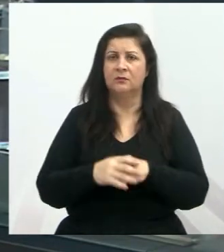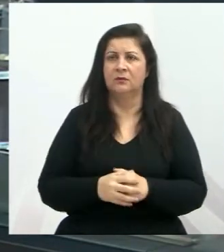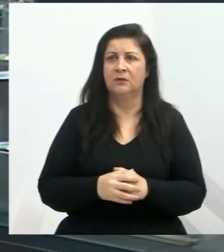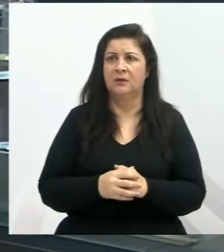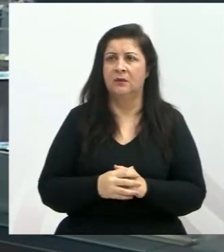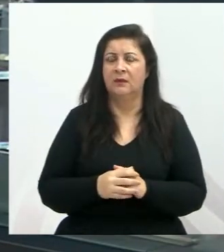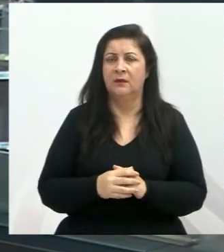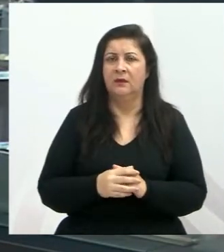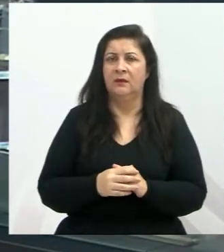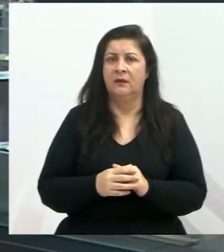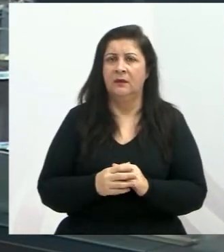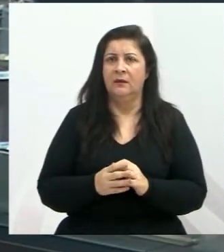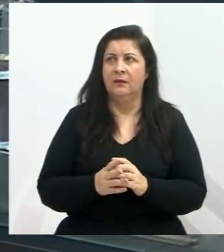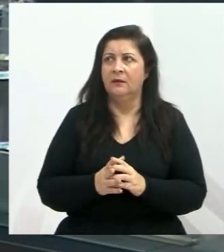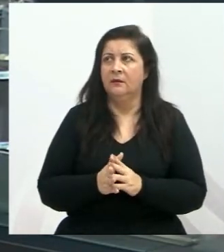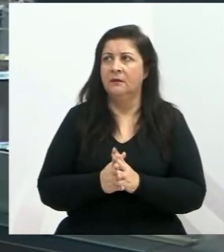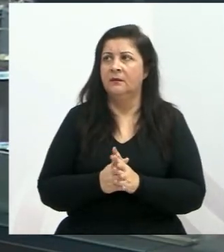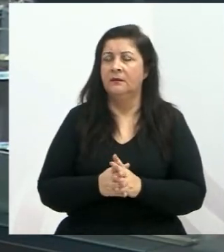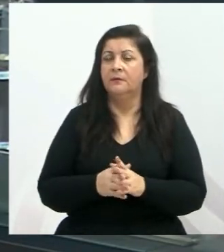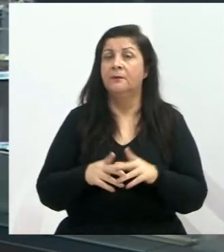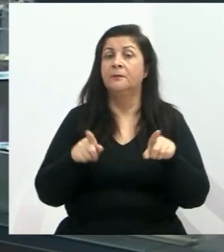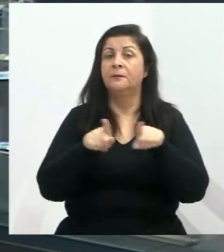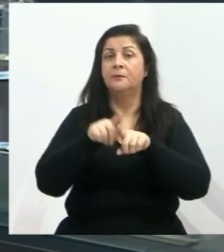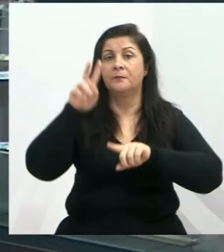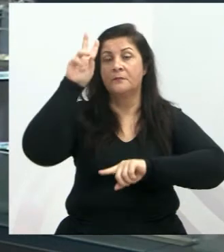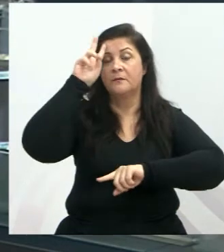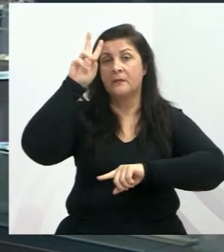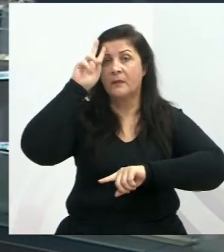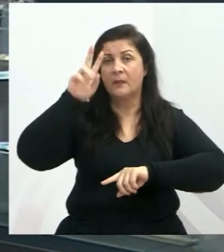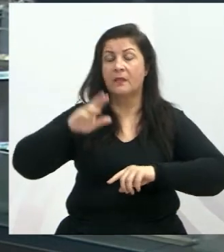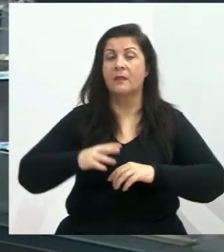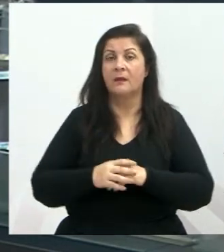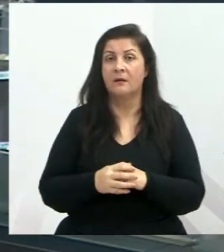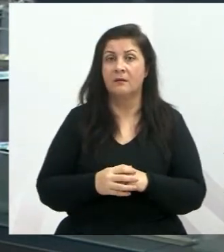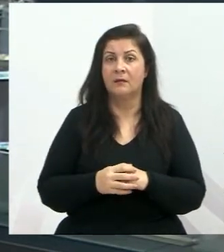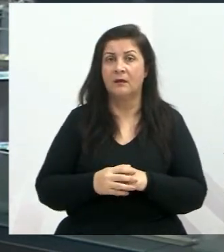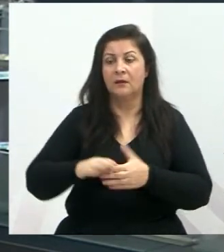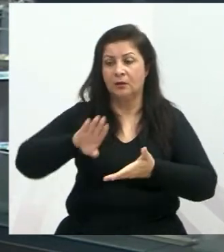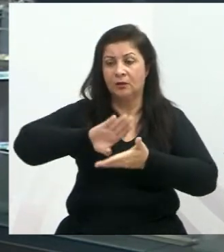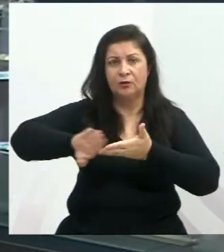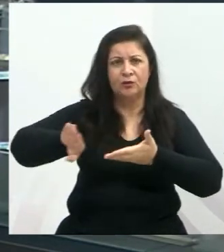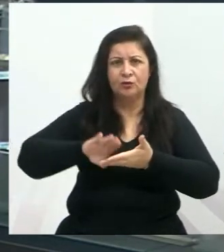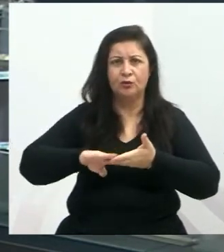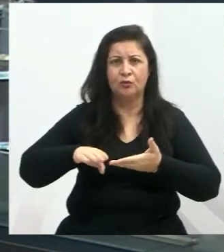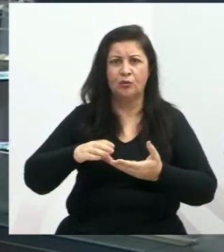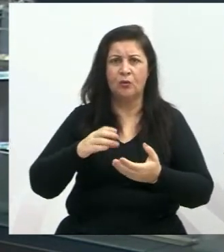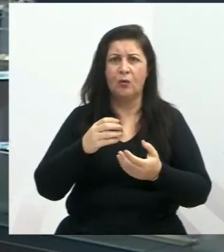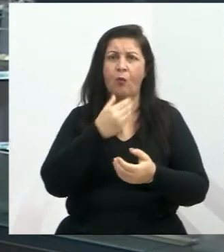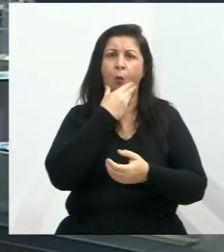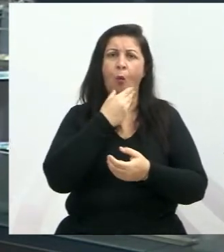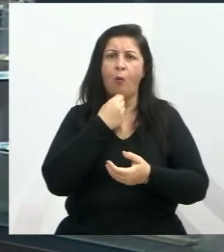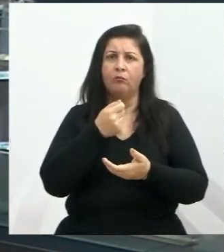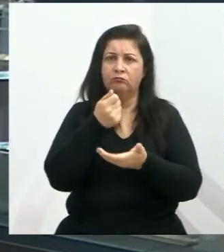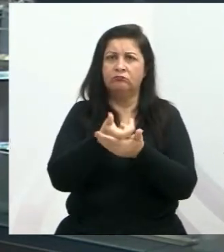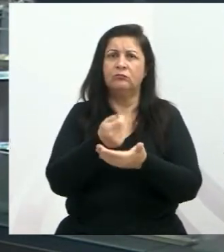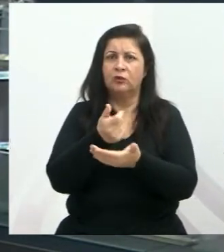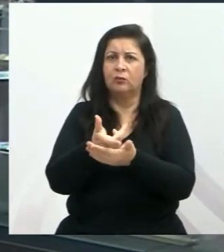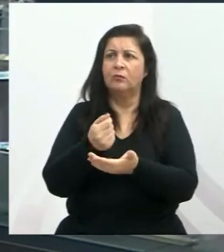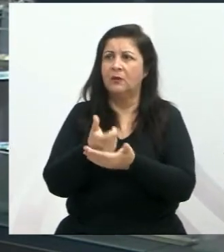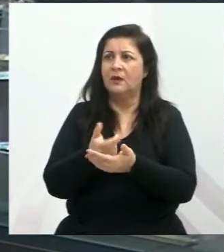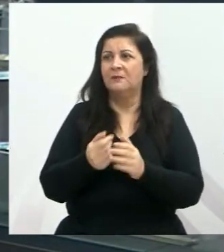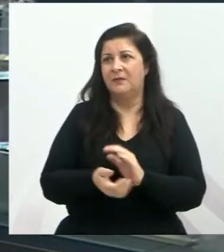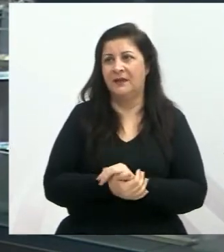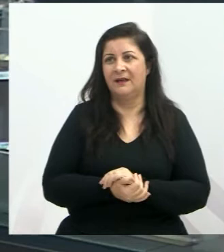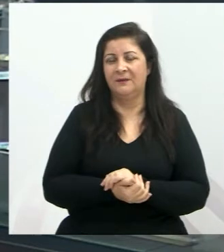Paulinho e dos condutores, que recentemente nós tivemos uma decisão tirando os cobradores. E eu na TV Câmara,